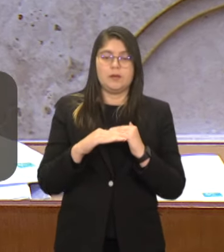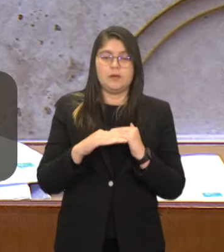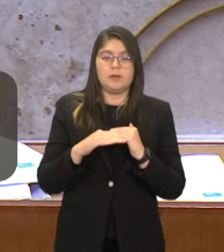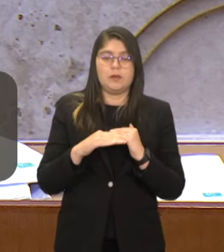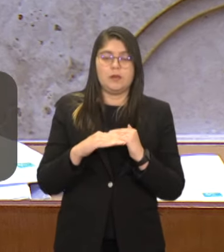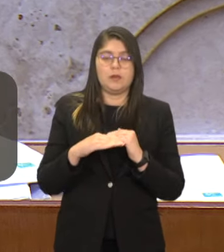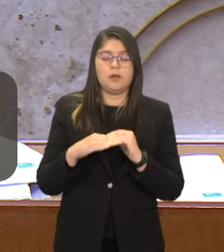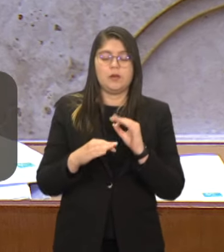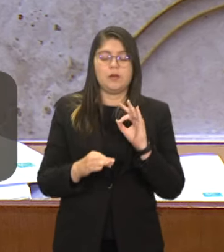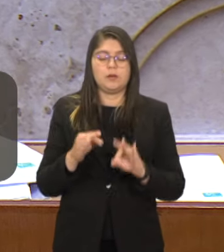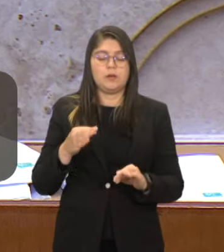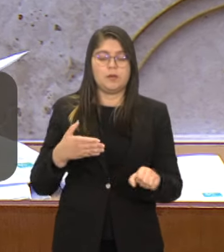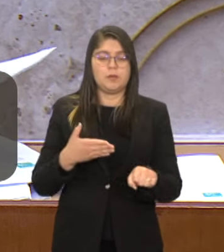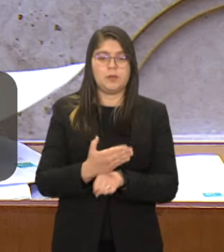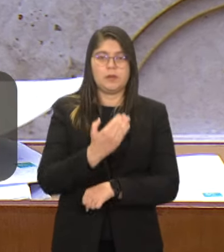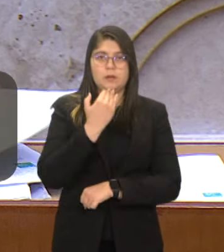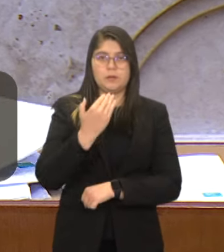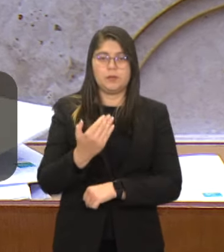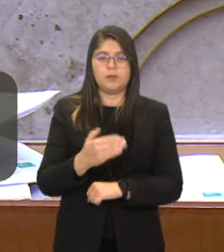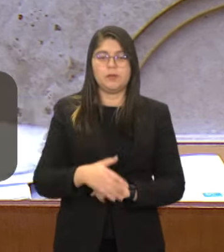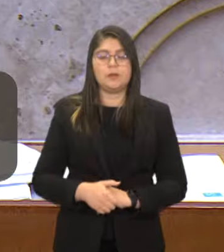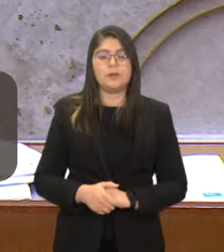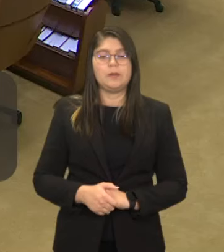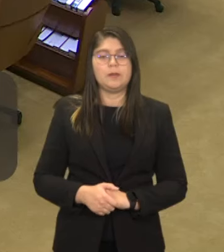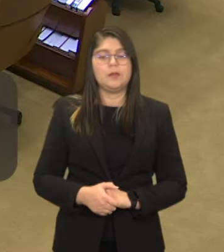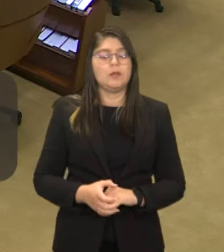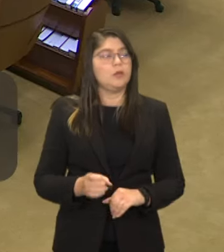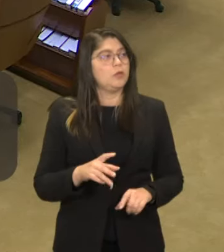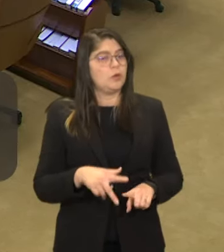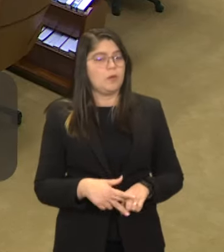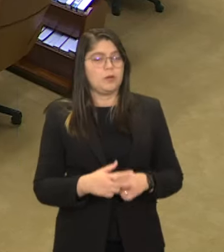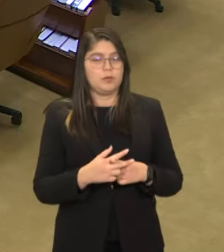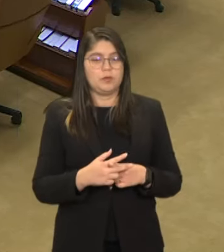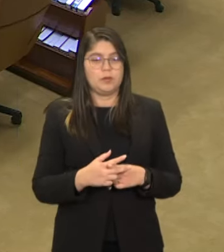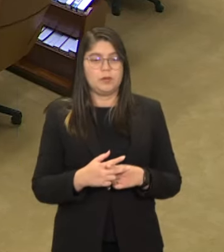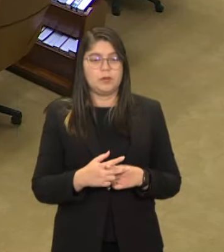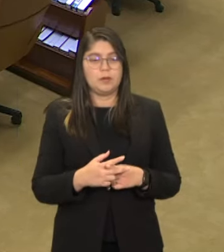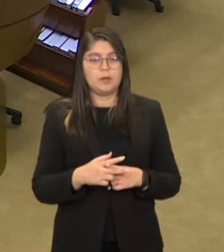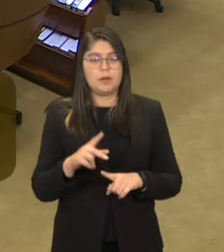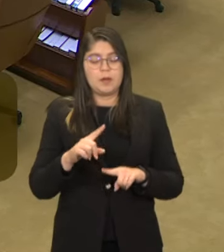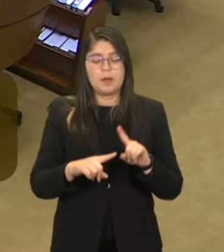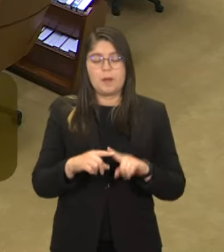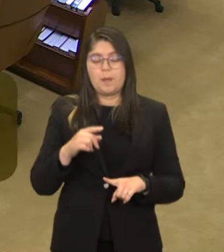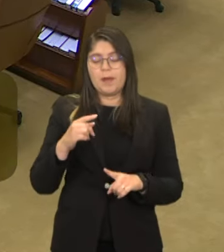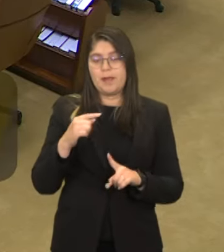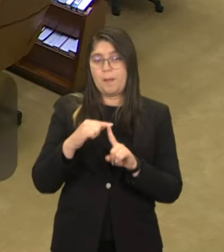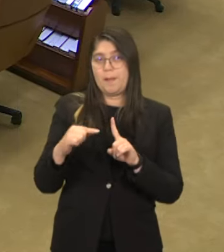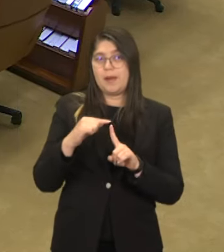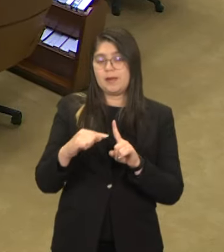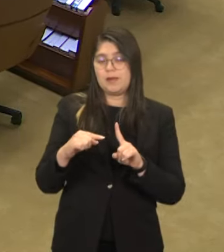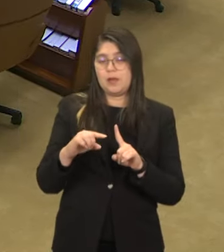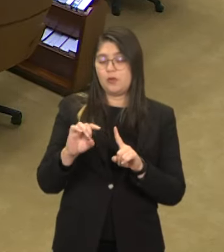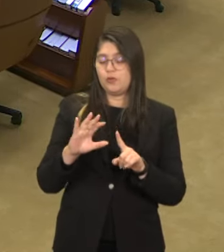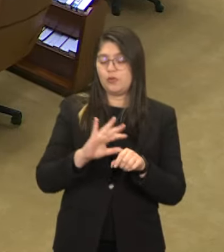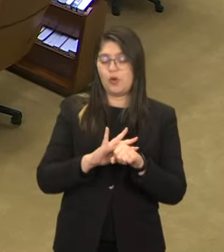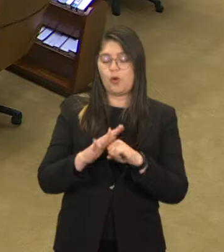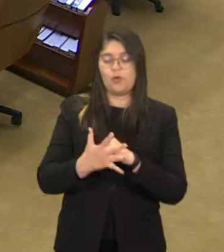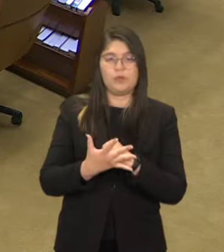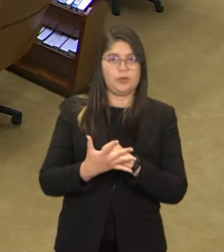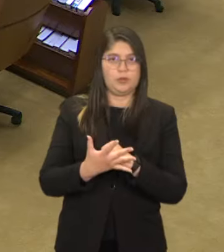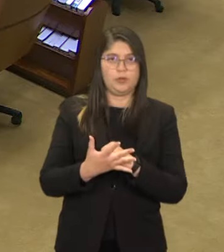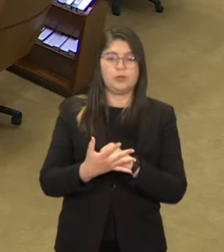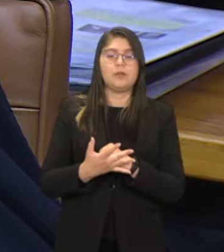julgado procedente o pedido. Presidente, só um ajuste. Perda parcial do objeto em relação só à Covid. Perda parcial